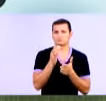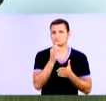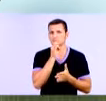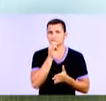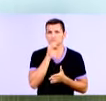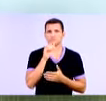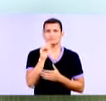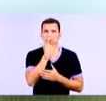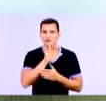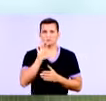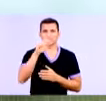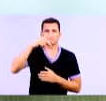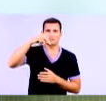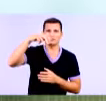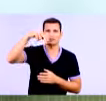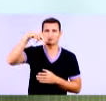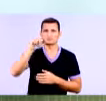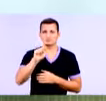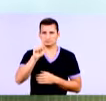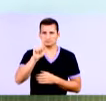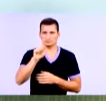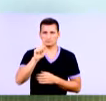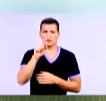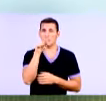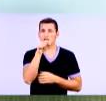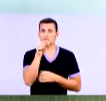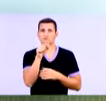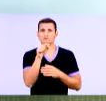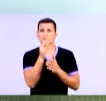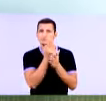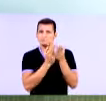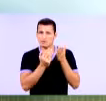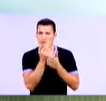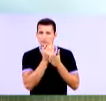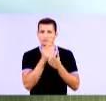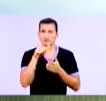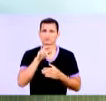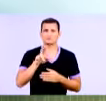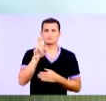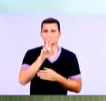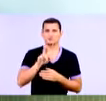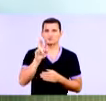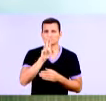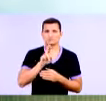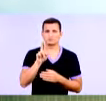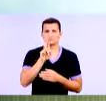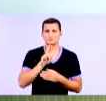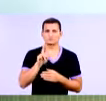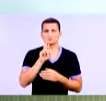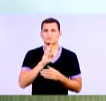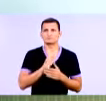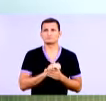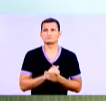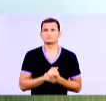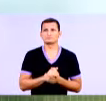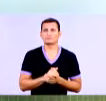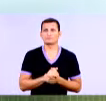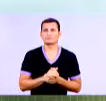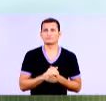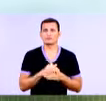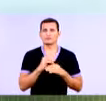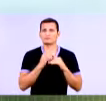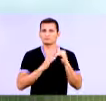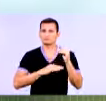imagem com a extensão PNG, né? Essa imagem geralmente é muito utilizada quando os